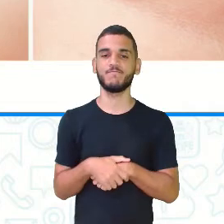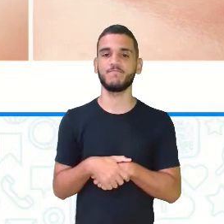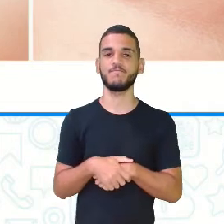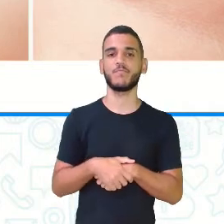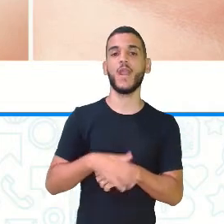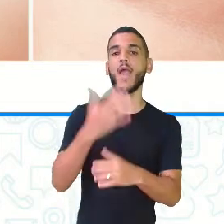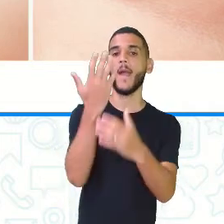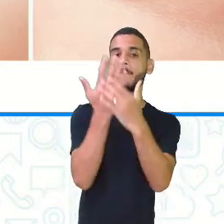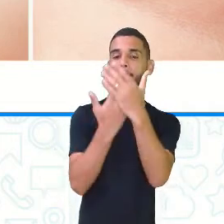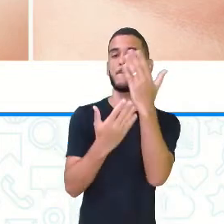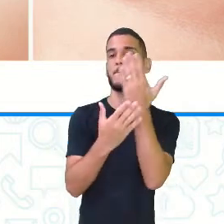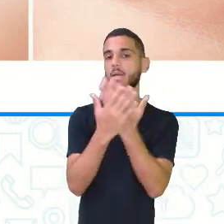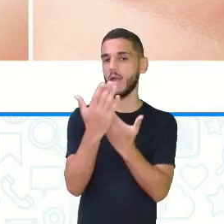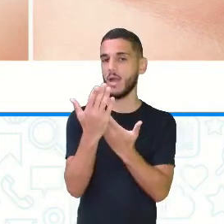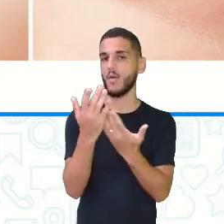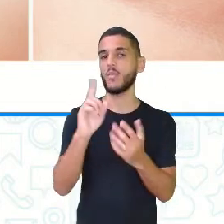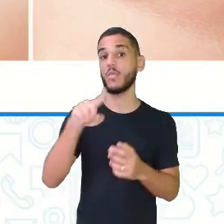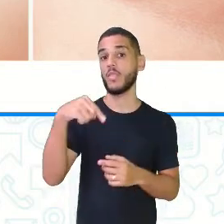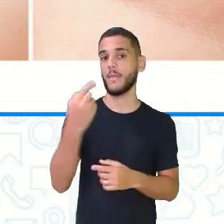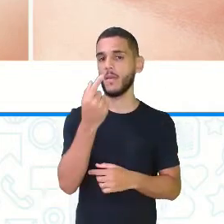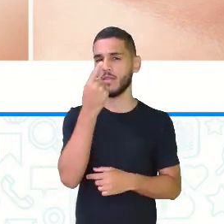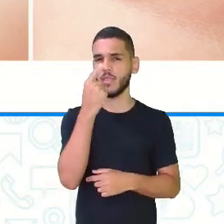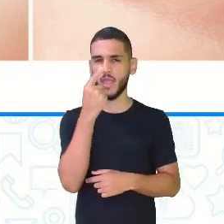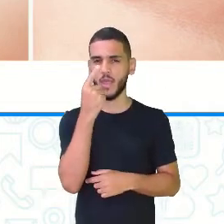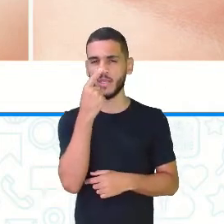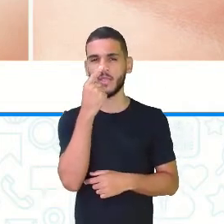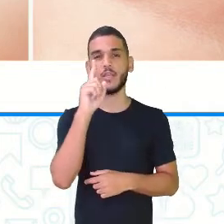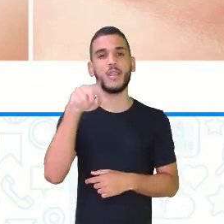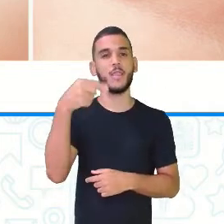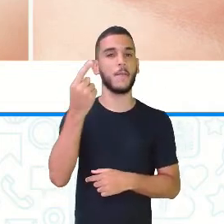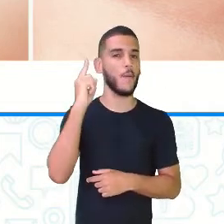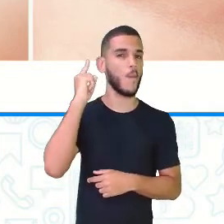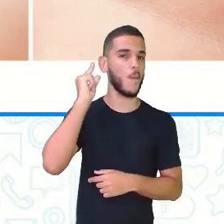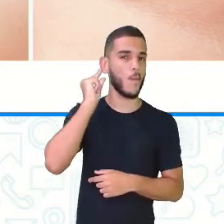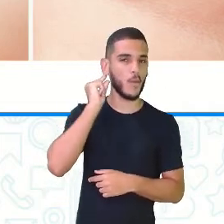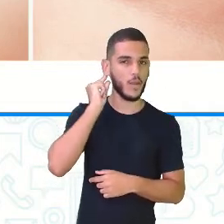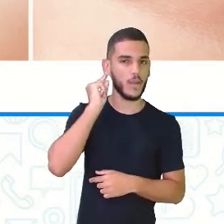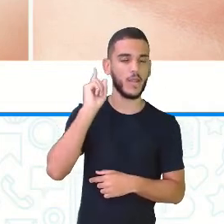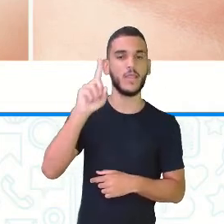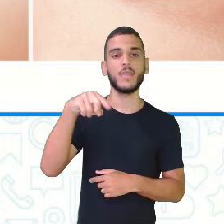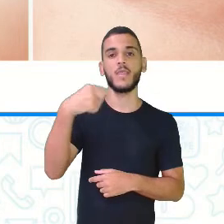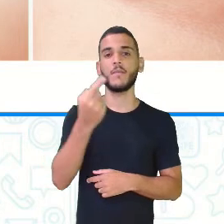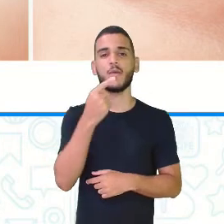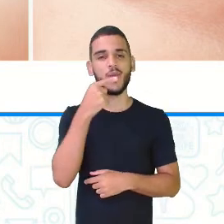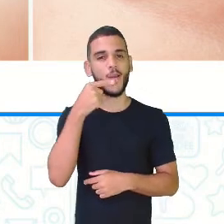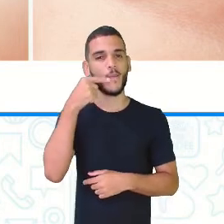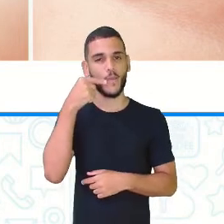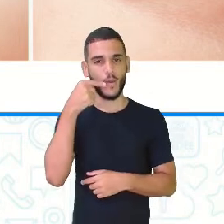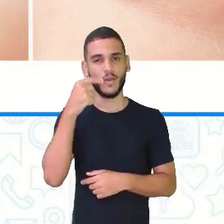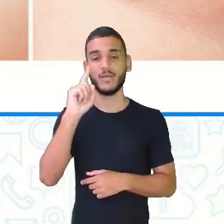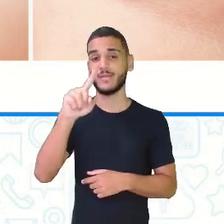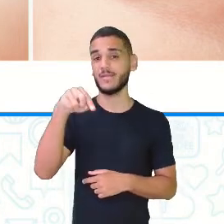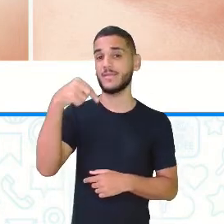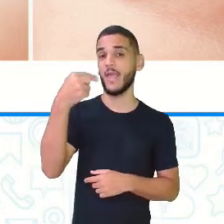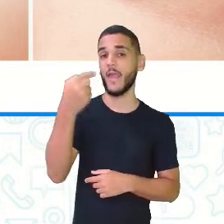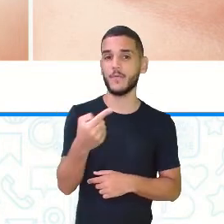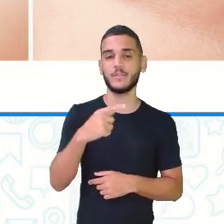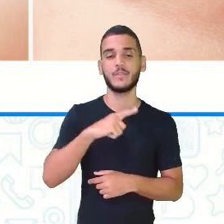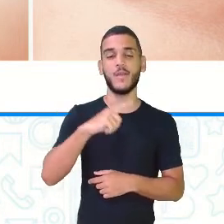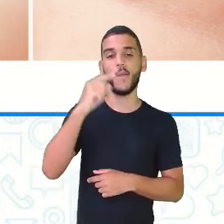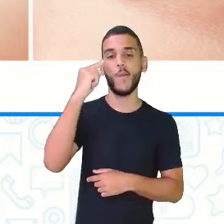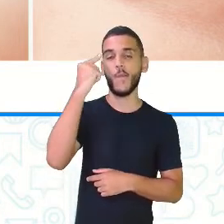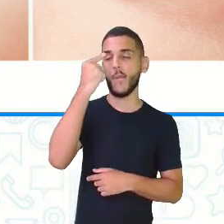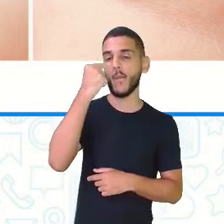mão, depois eu tenho um nariz, depois eu tenho uma orelha, depois eu tenho uma boca e depois eu tenho um olho